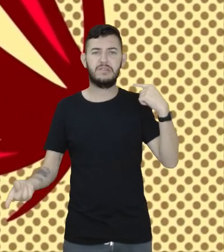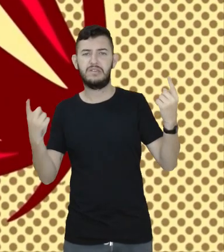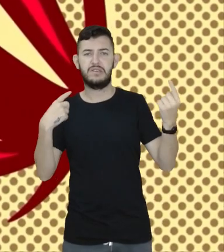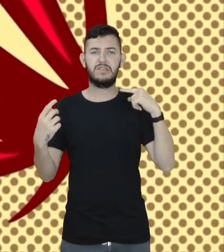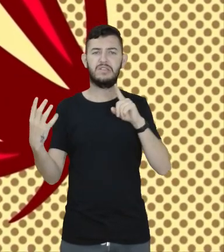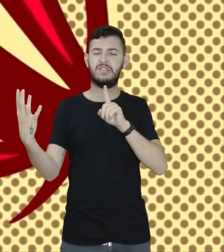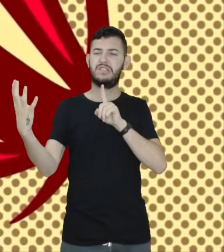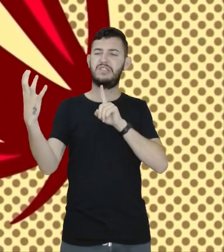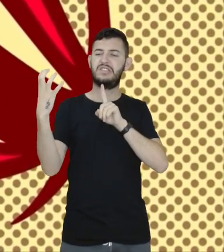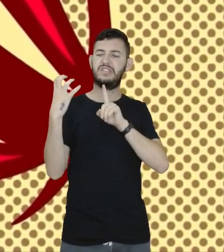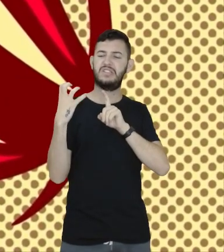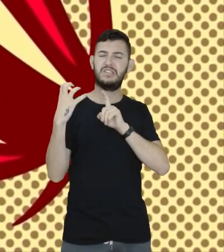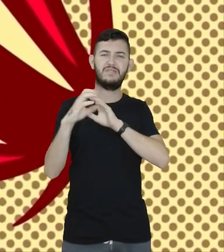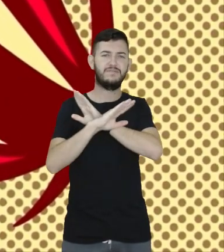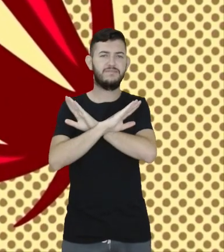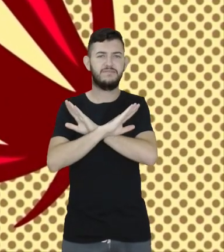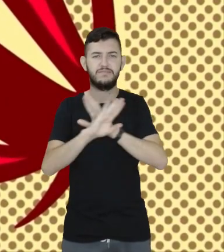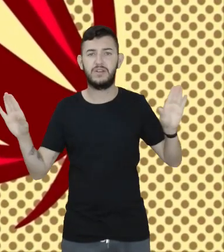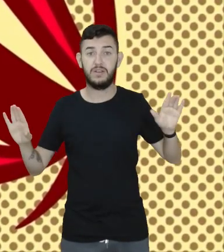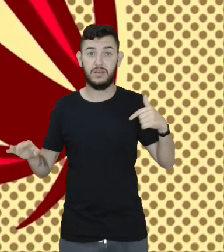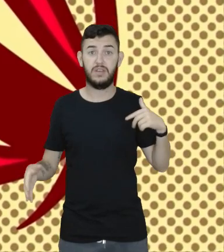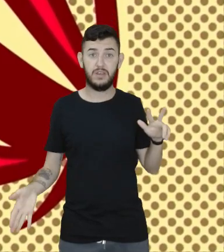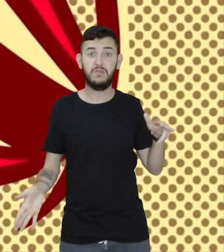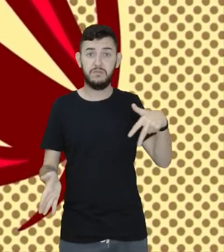agora eu vou falar.